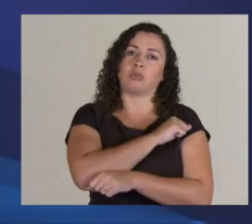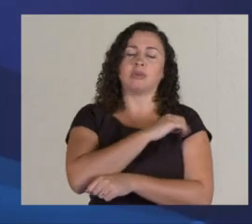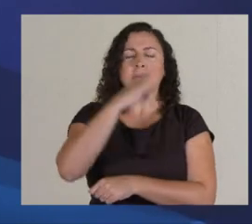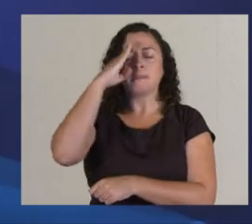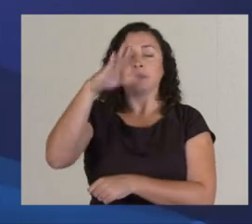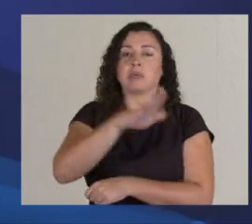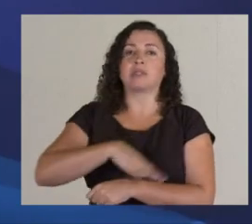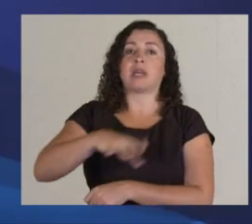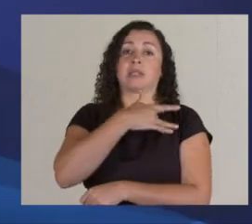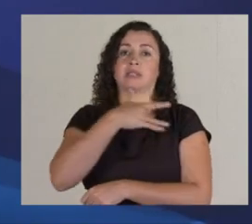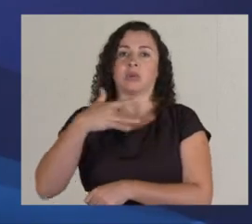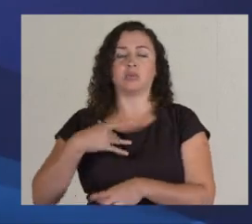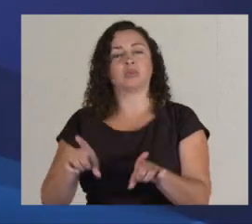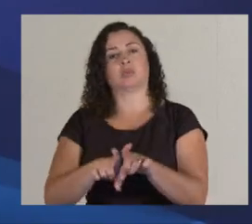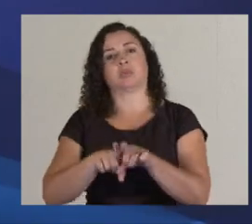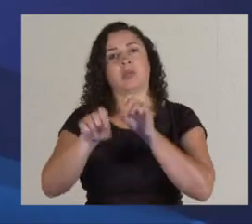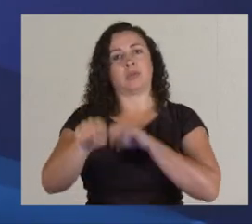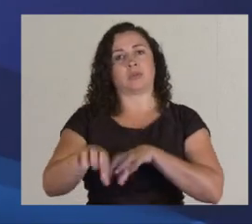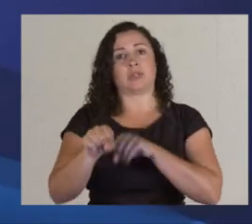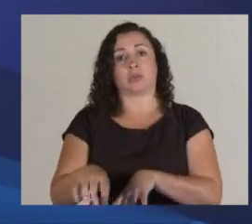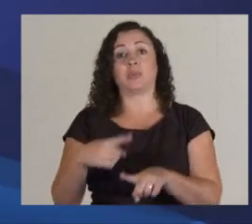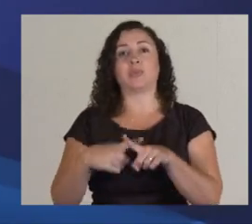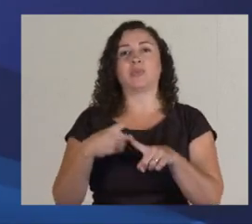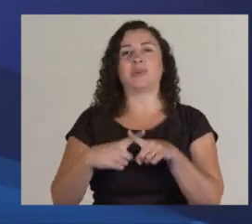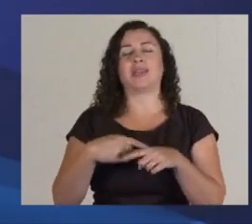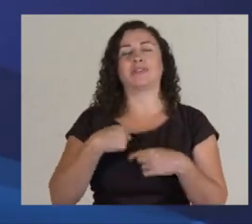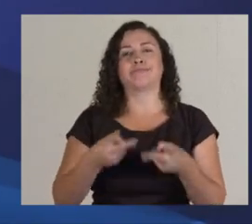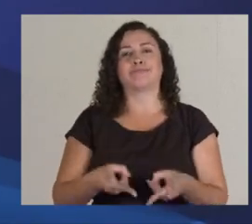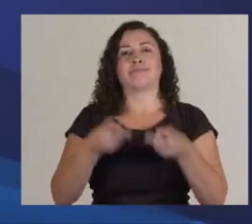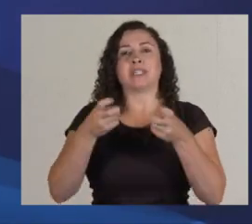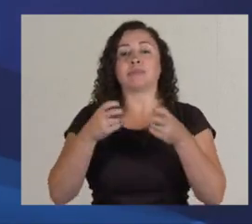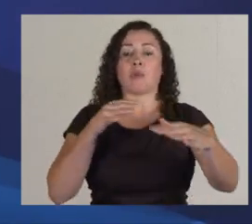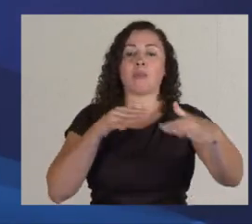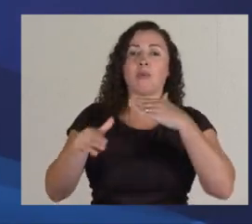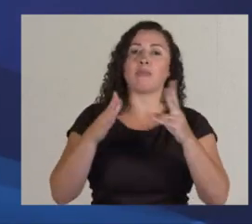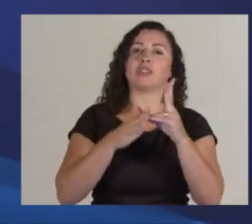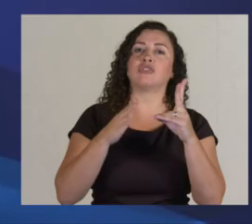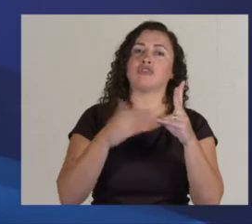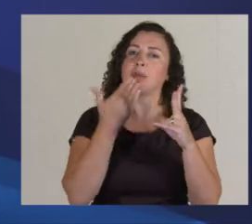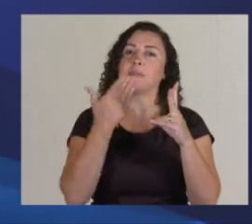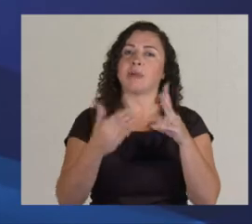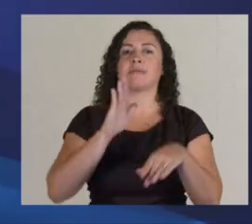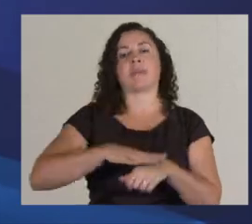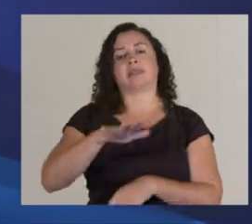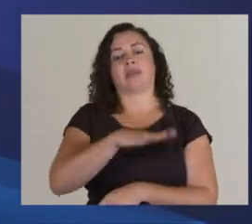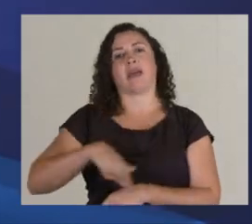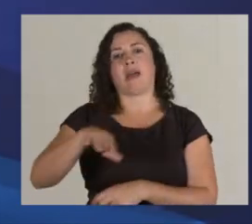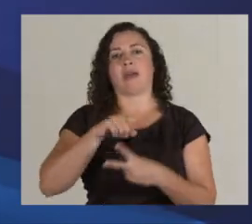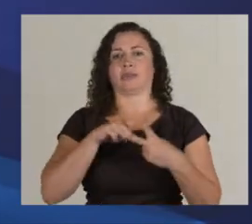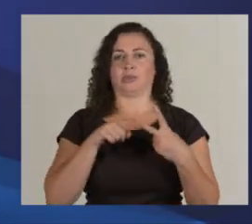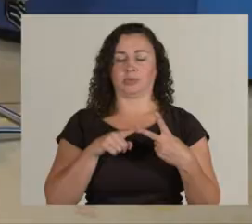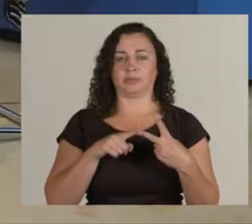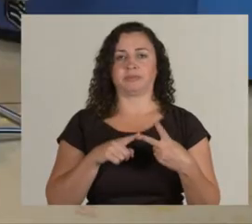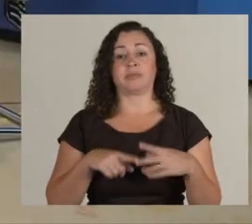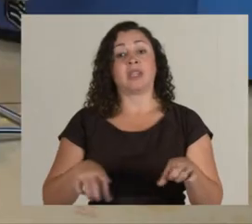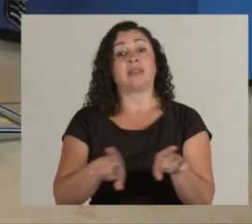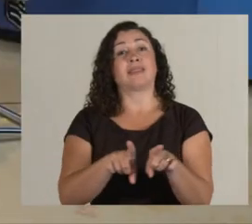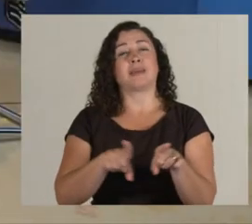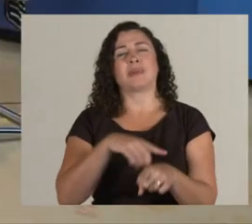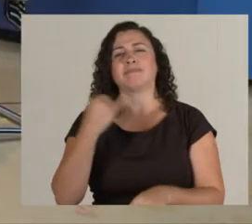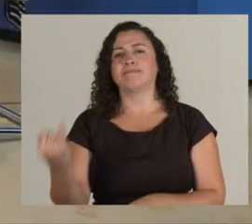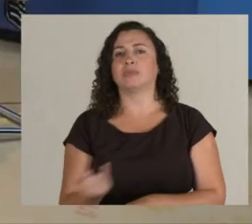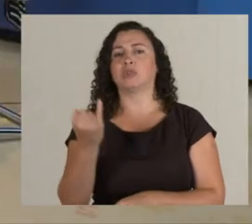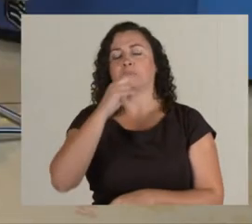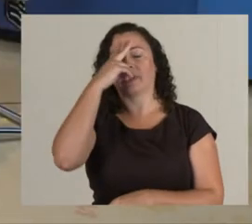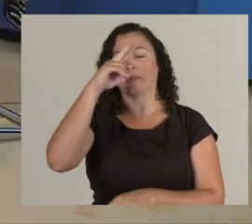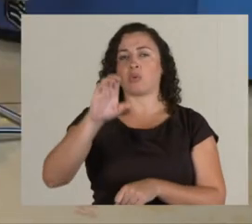sobretudo na área de saúde e na área de educação, que são algumas das demandas dos movimentos indígenas. E é importante que se diga também que a Constituição